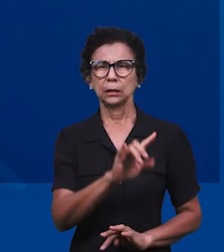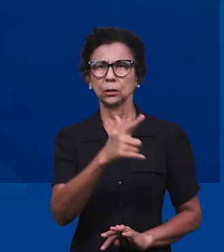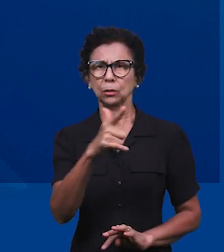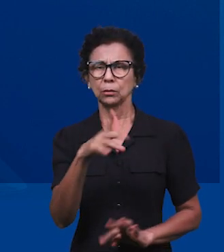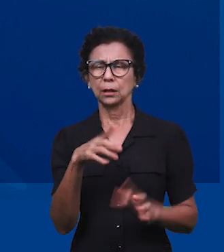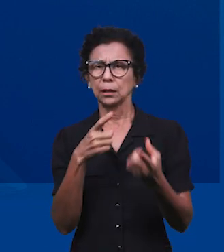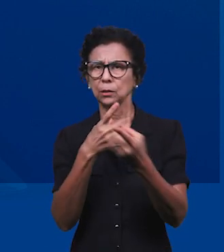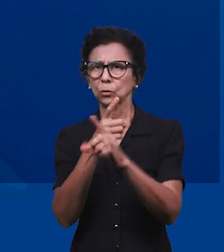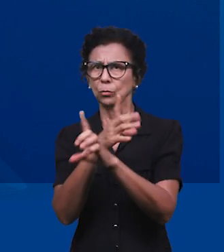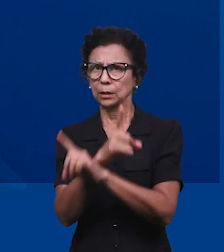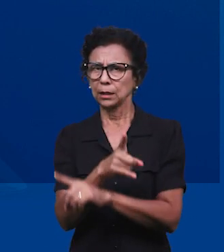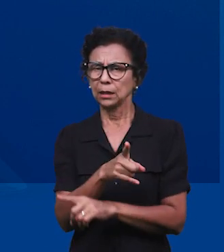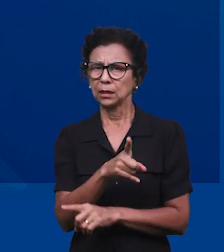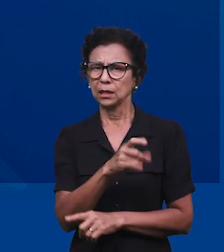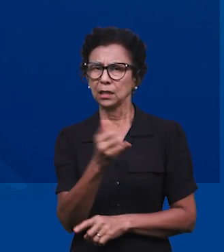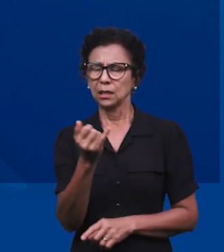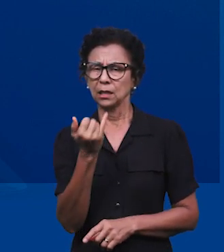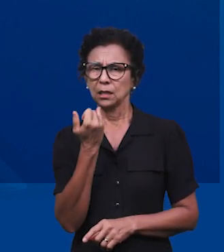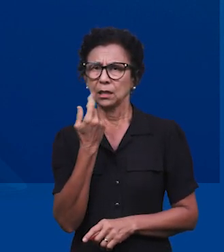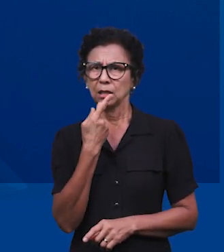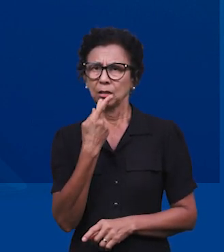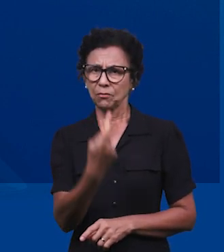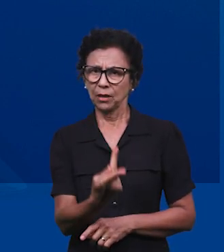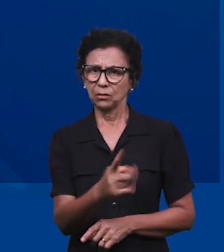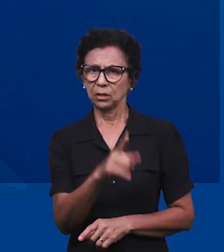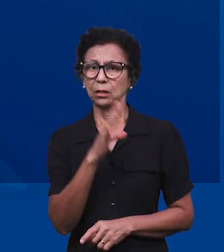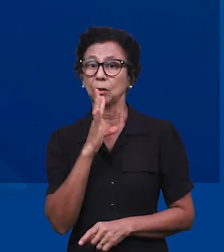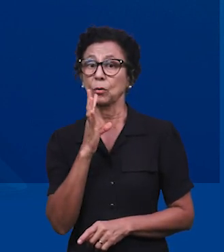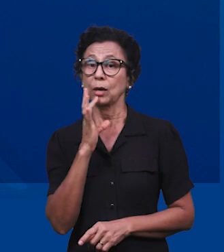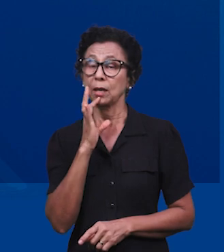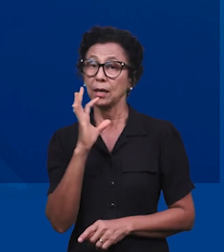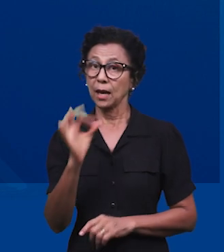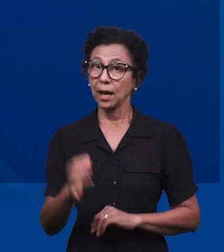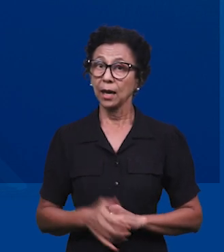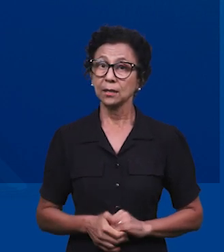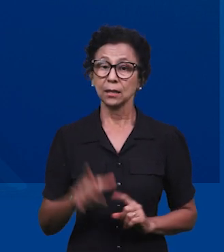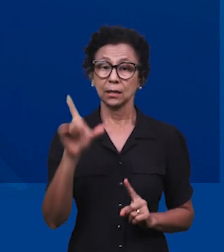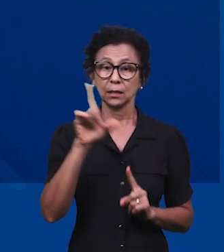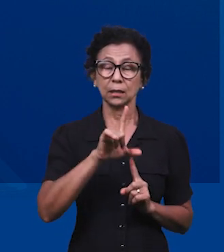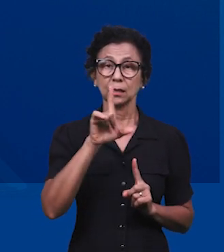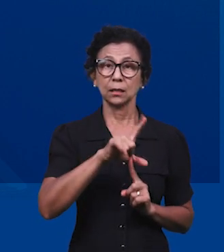conheceram, como dizem, as profundezas de Satanás, que outra